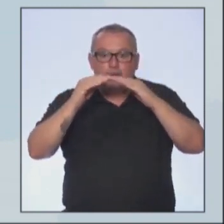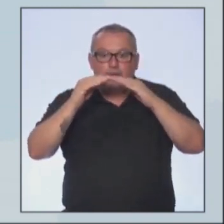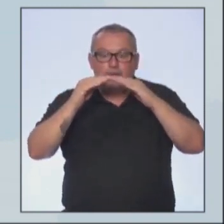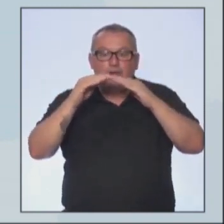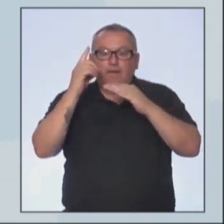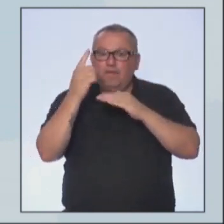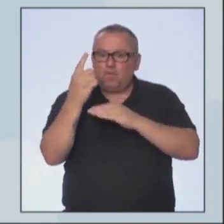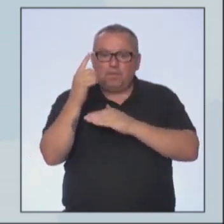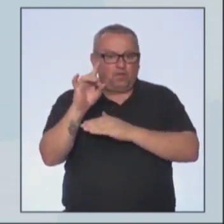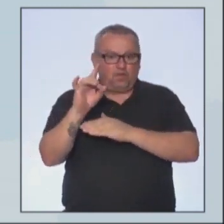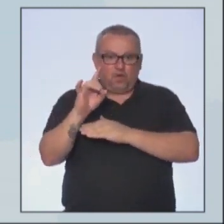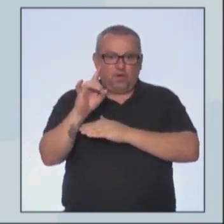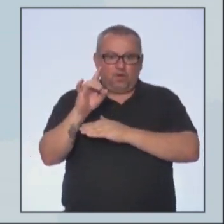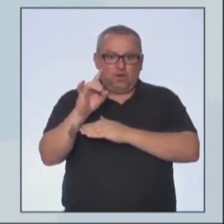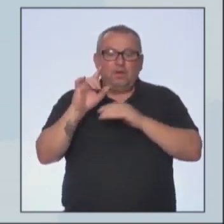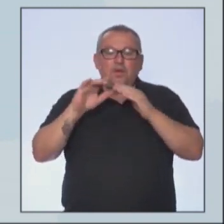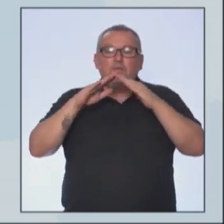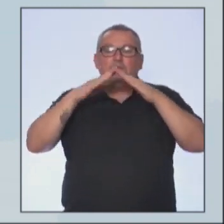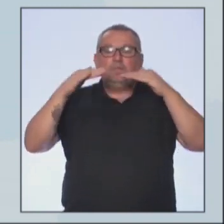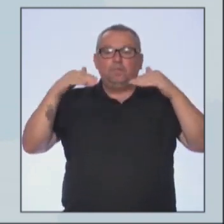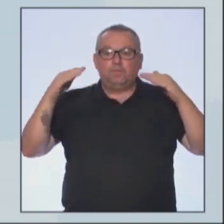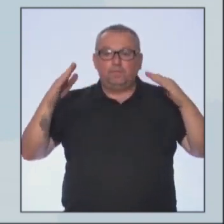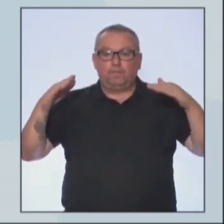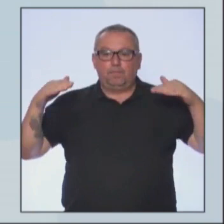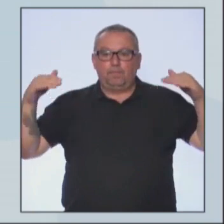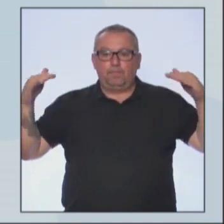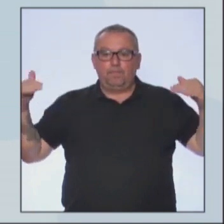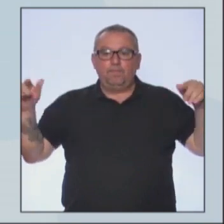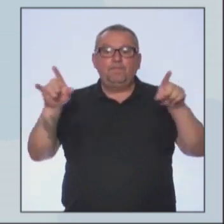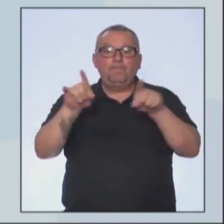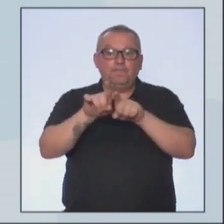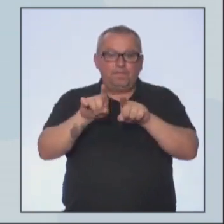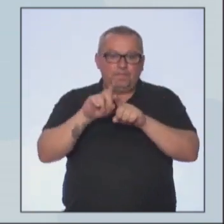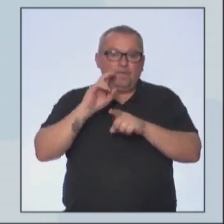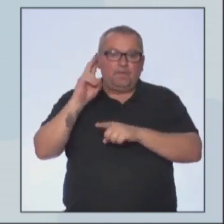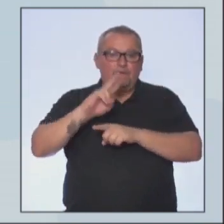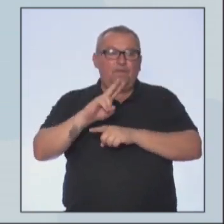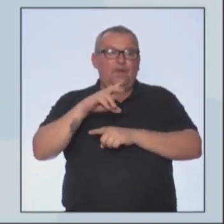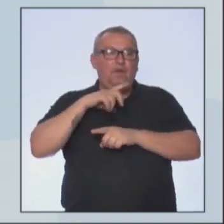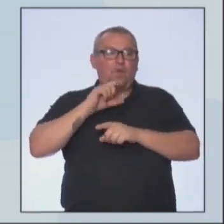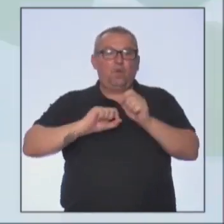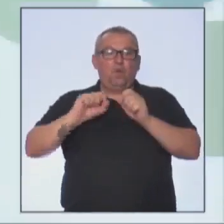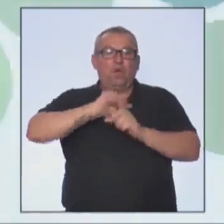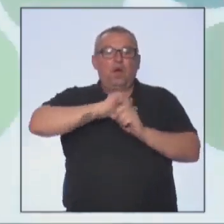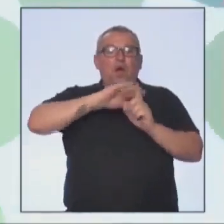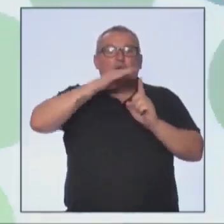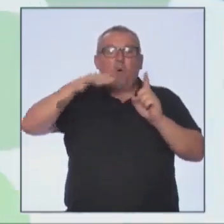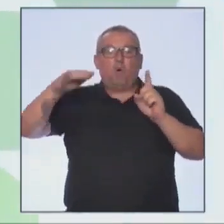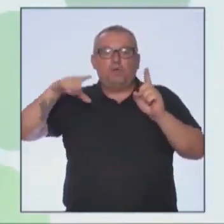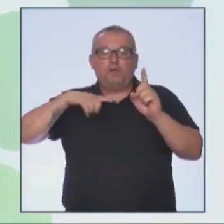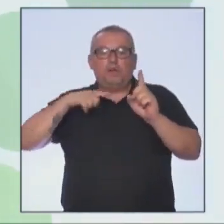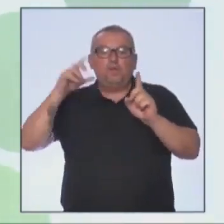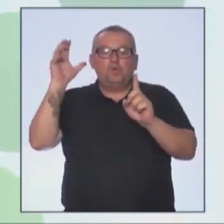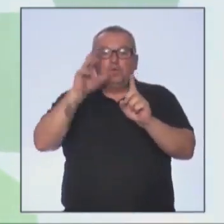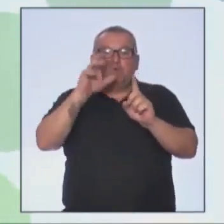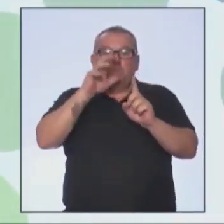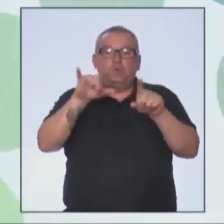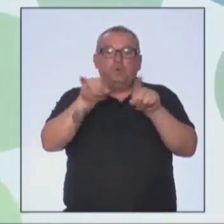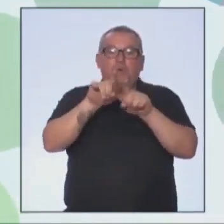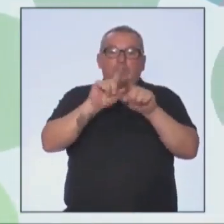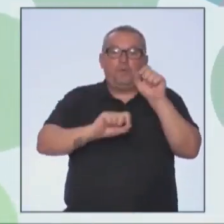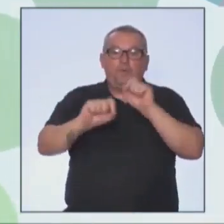encontram, elas se somam e depois cada uma segue seu caminho. Porém, a onda ela tem um outro tipo de interferência, que é a